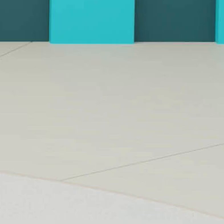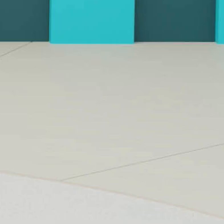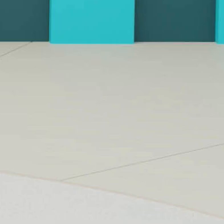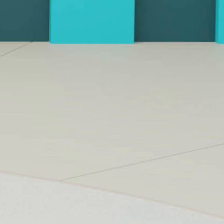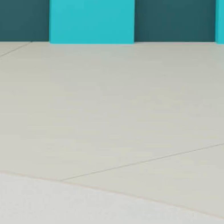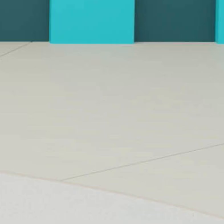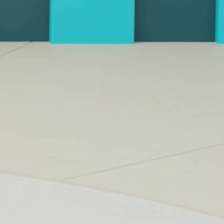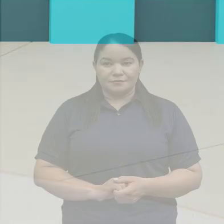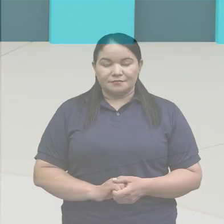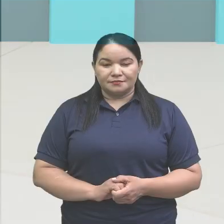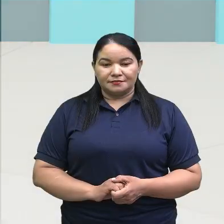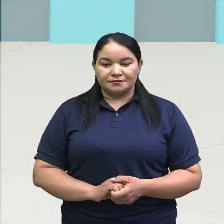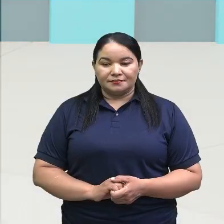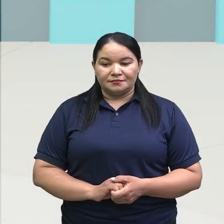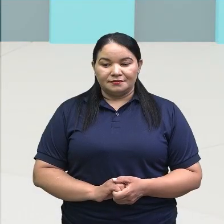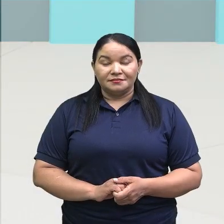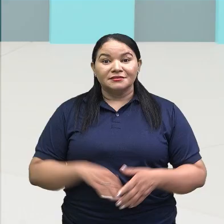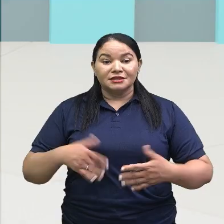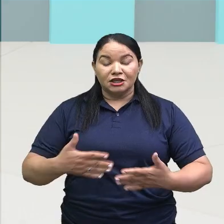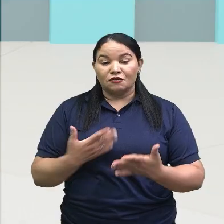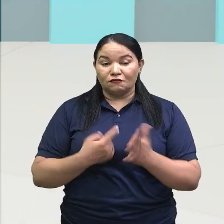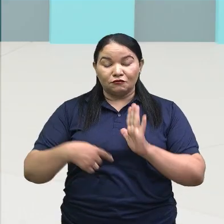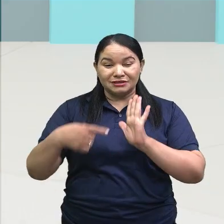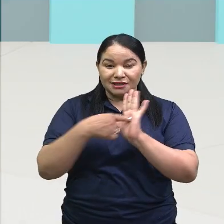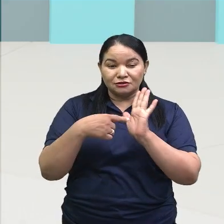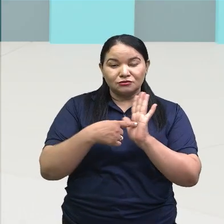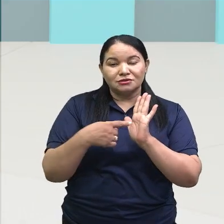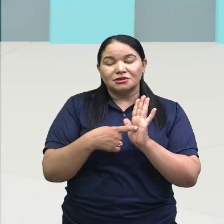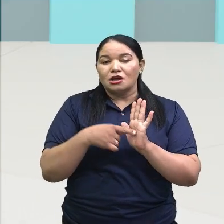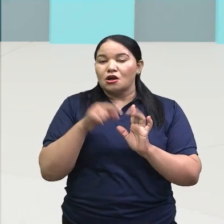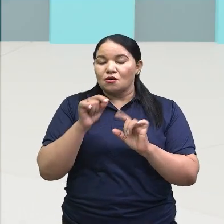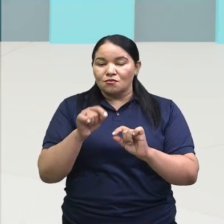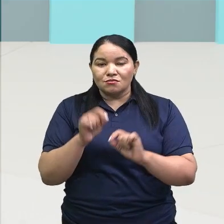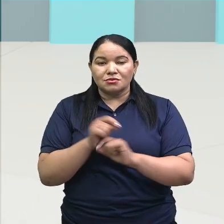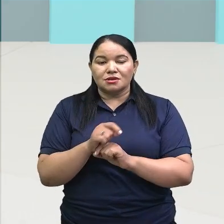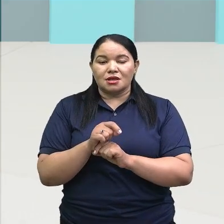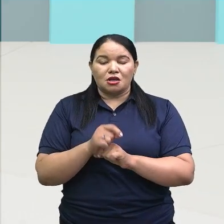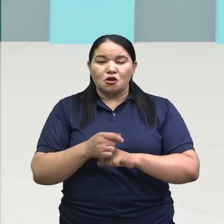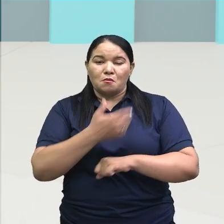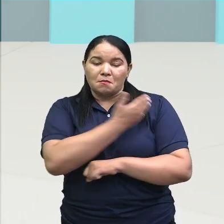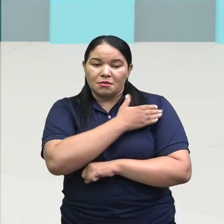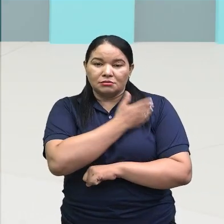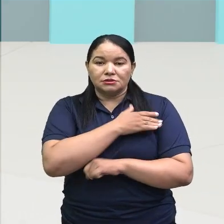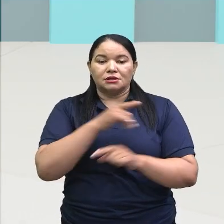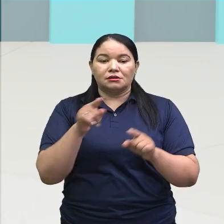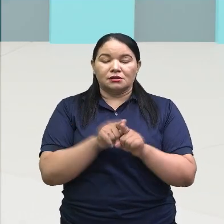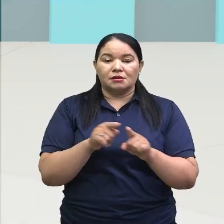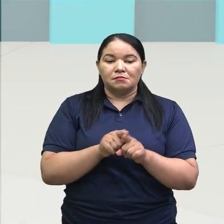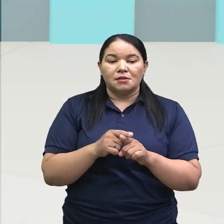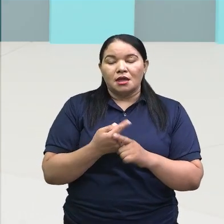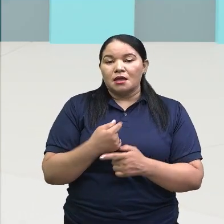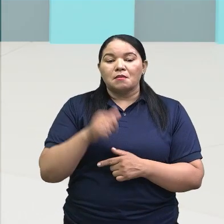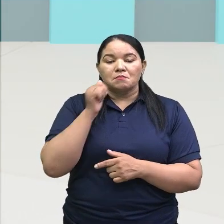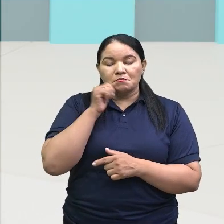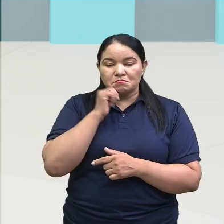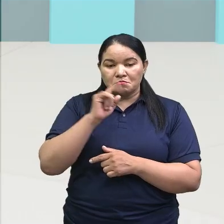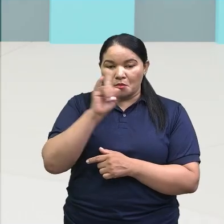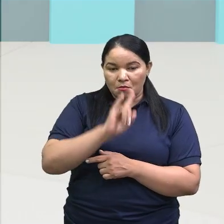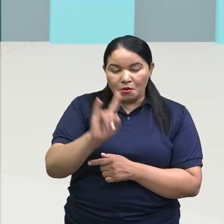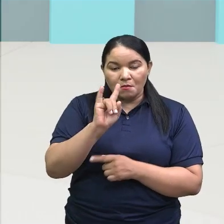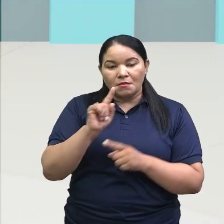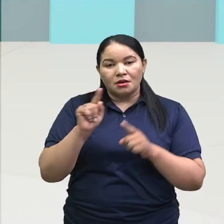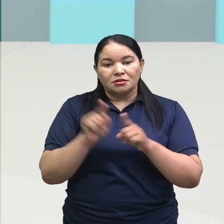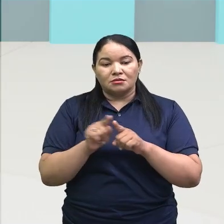que acontecem, o preconceito, a questão do adultério, as mulheres que não conseguem ascender,